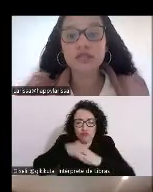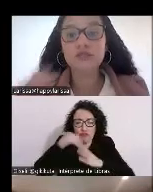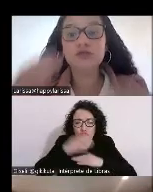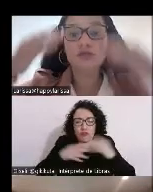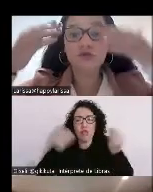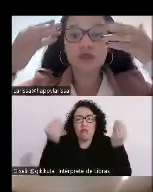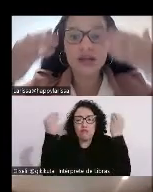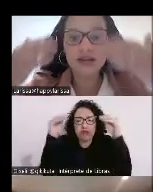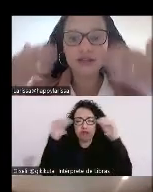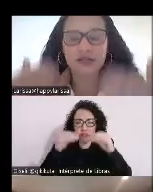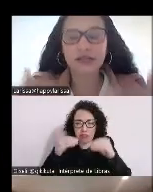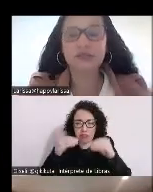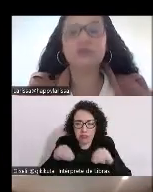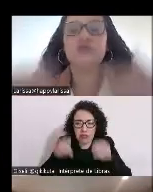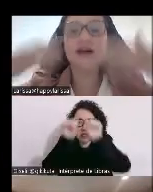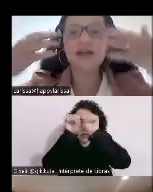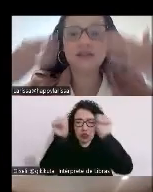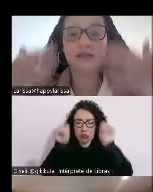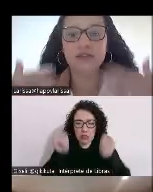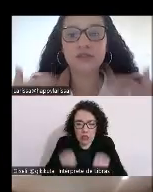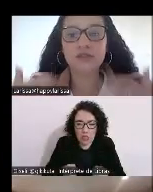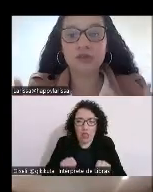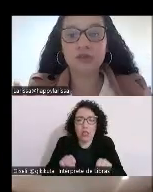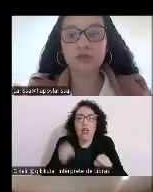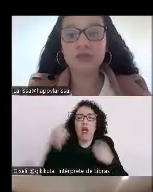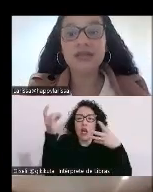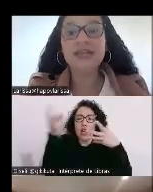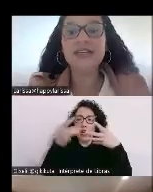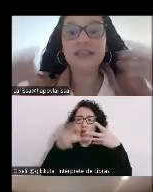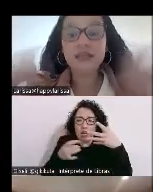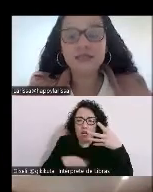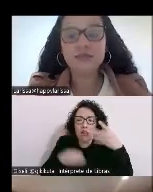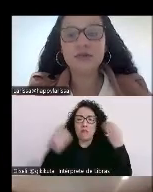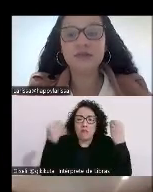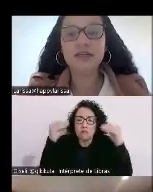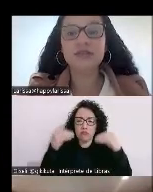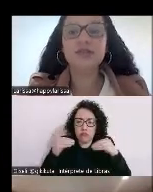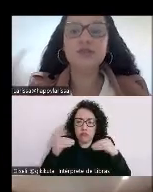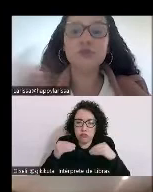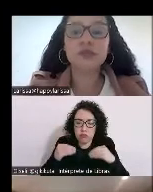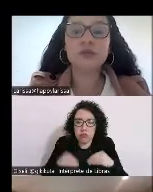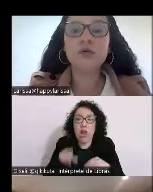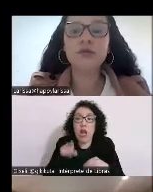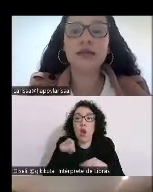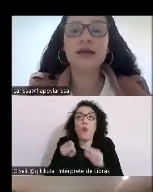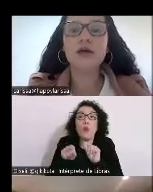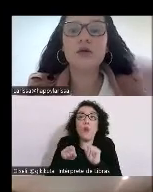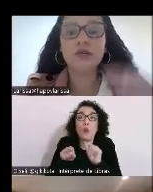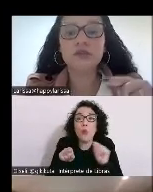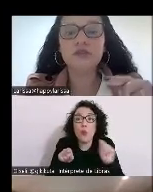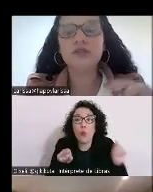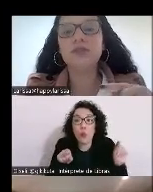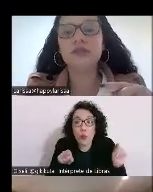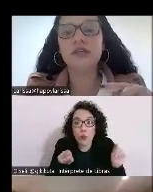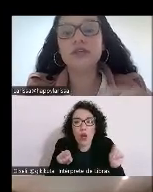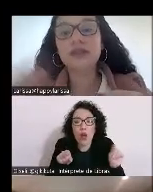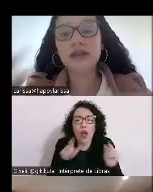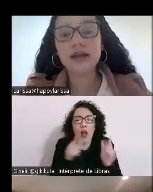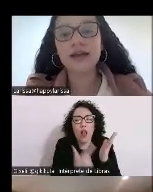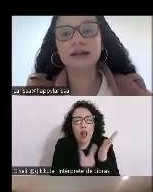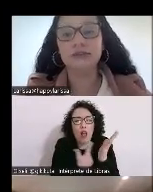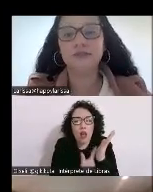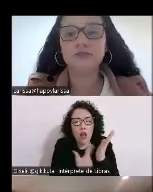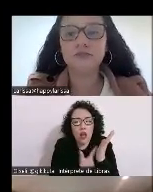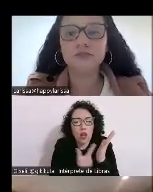de dados com vários talentos, várias habilidades do aluno, e nesse banco de dados eles puderam encontrar o livro que poderia ajudar